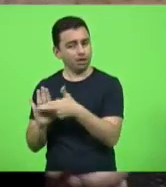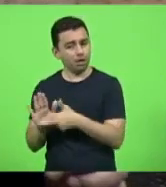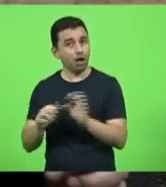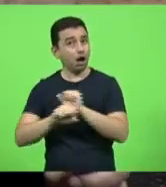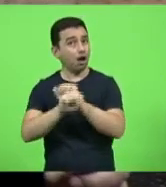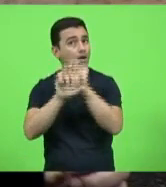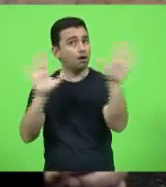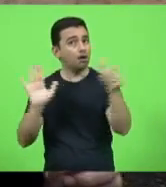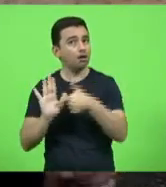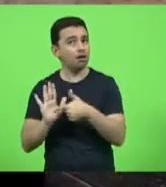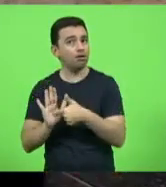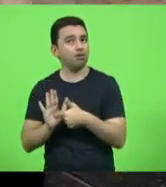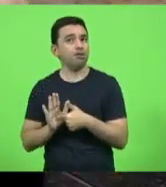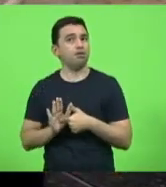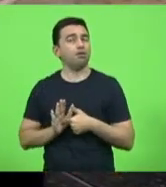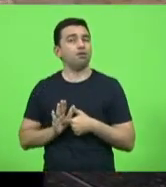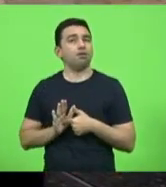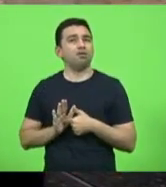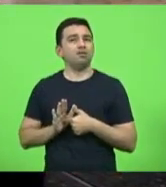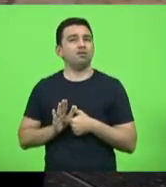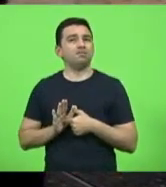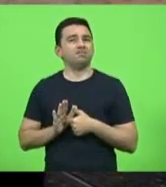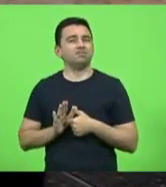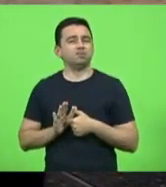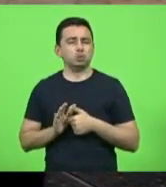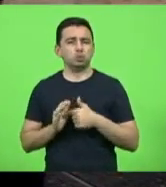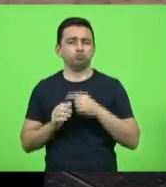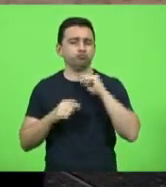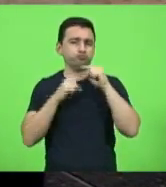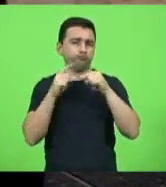bem claro. Não tenha dúvida nenhuma,